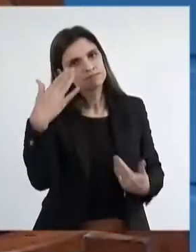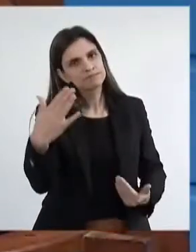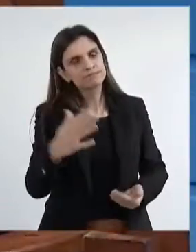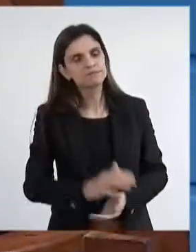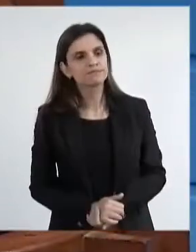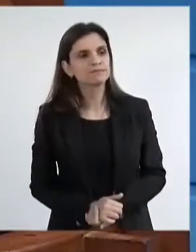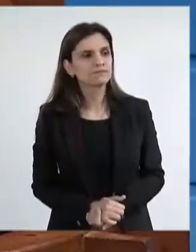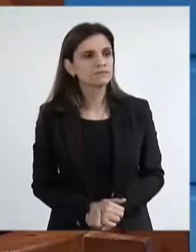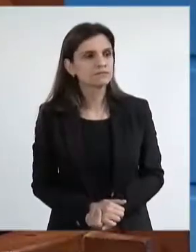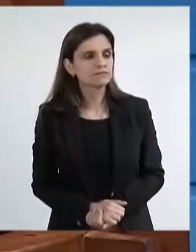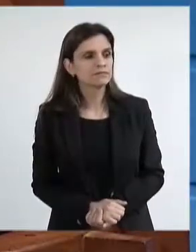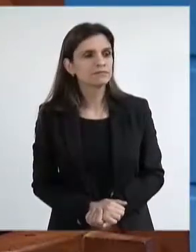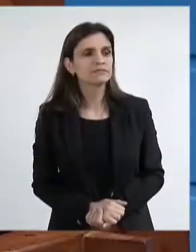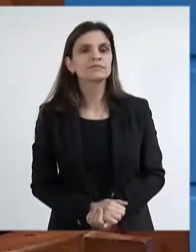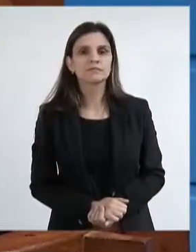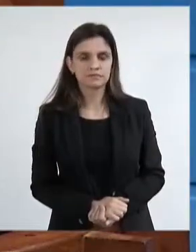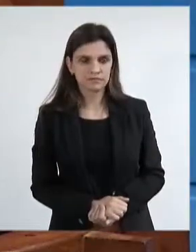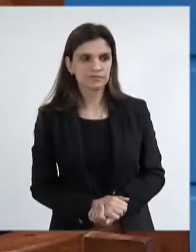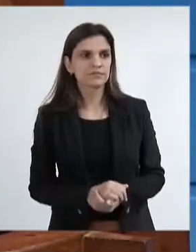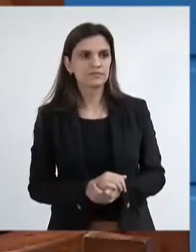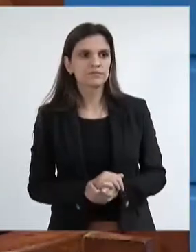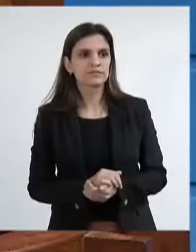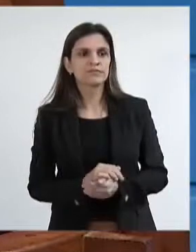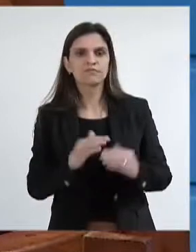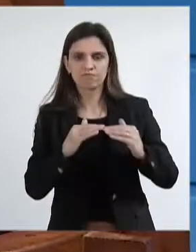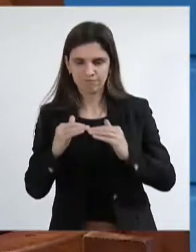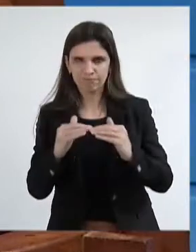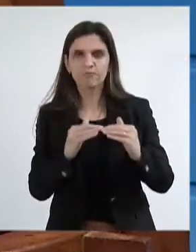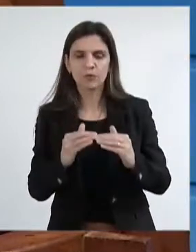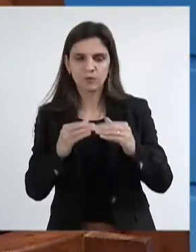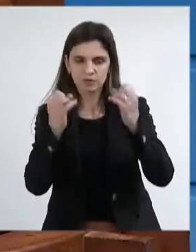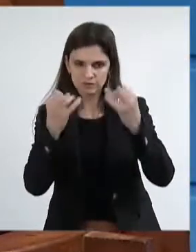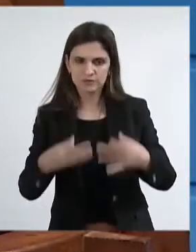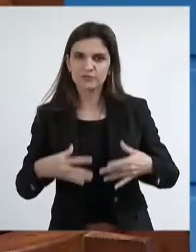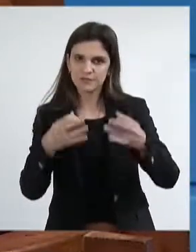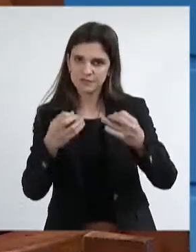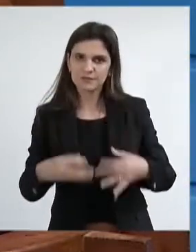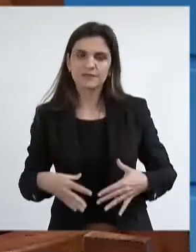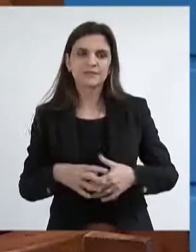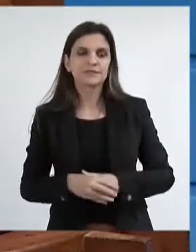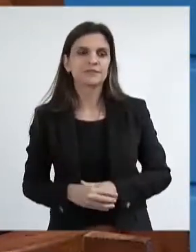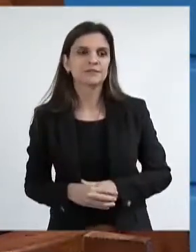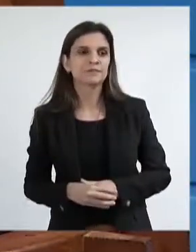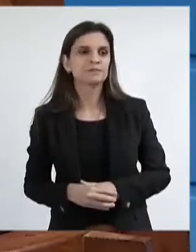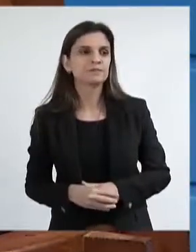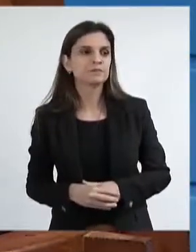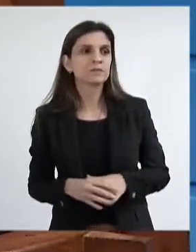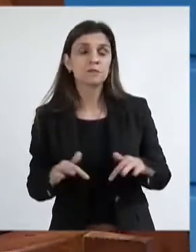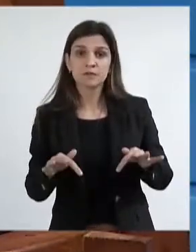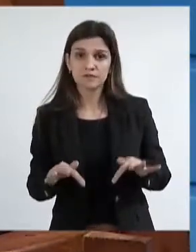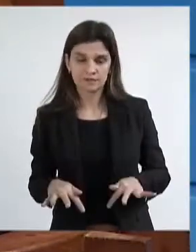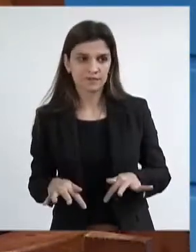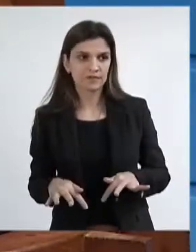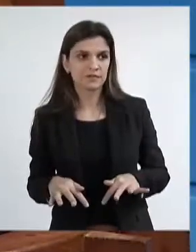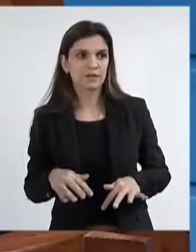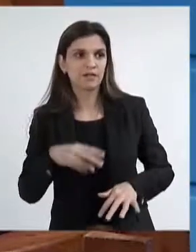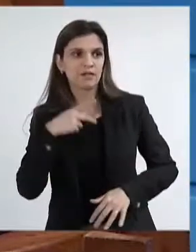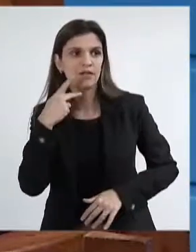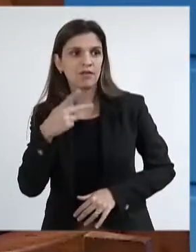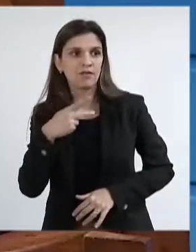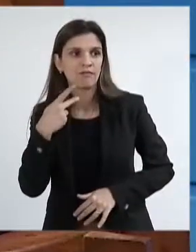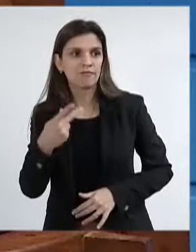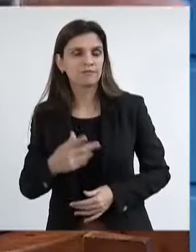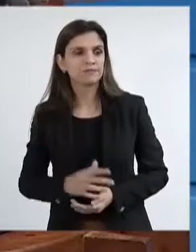Excelência. Agradeço a sua fala, incorpora a minha, deputado. E só para concluir, eu queria